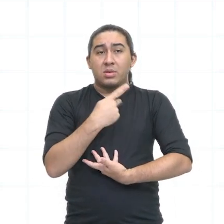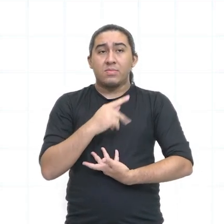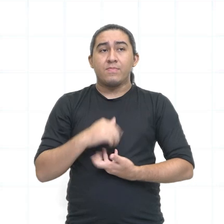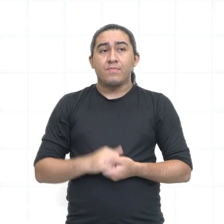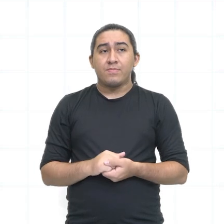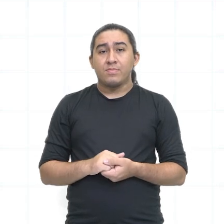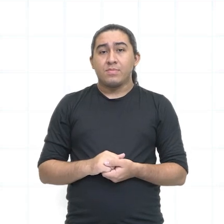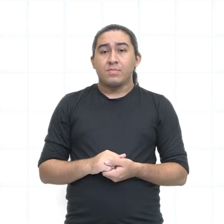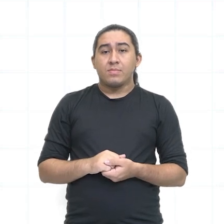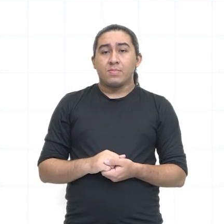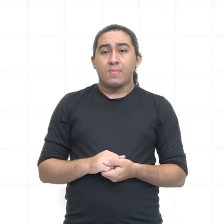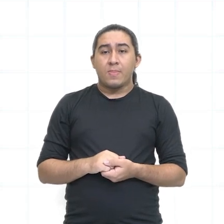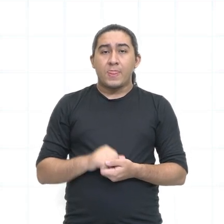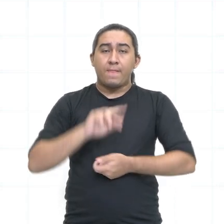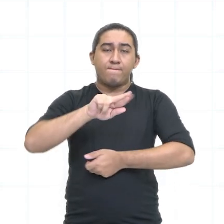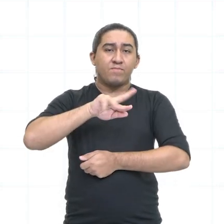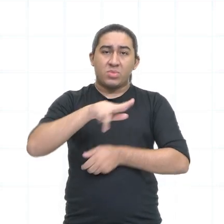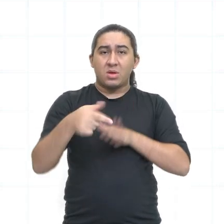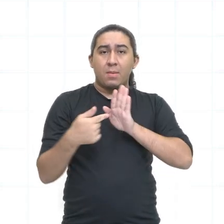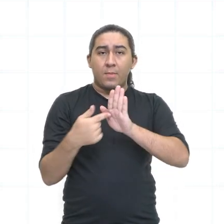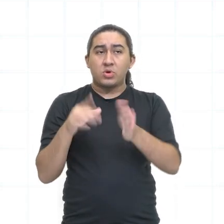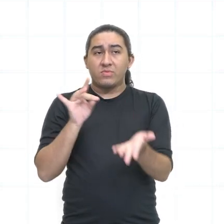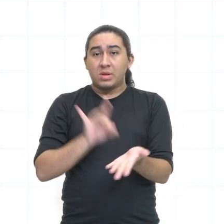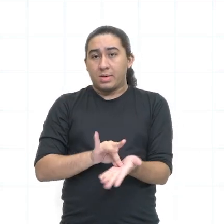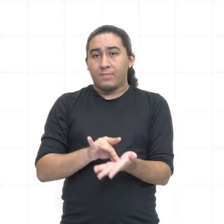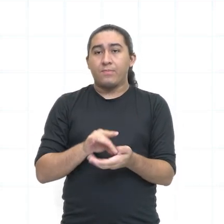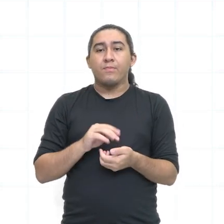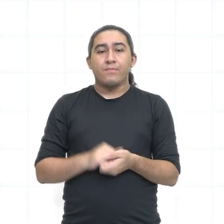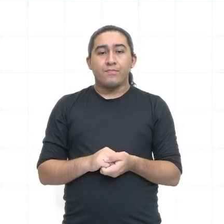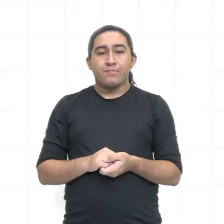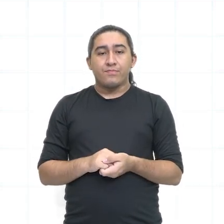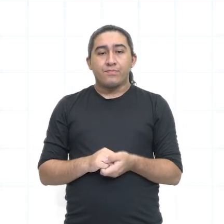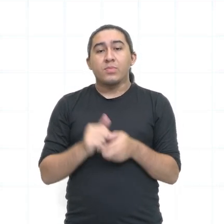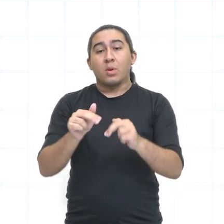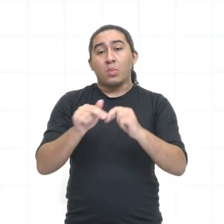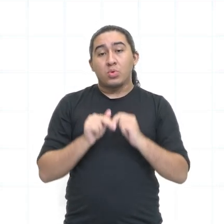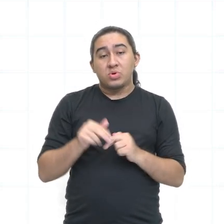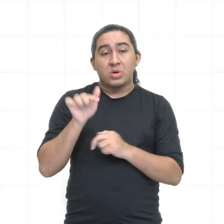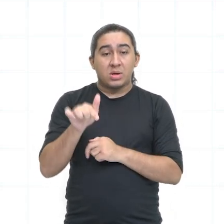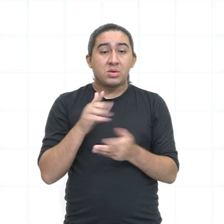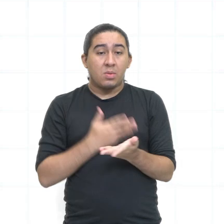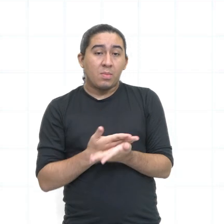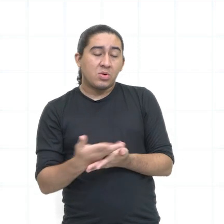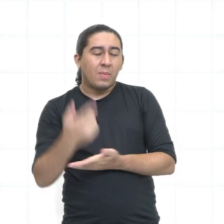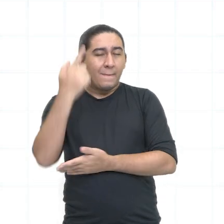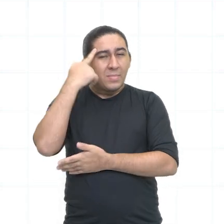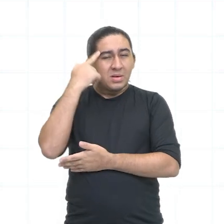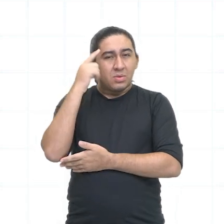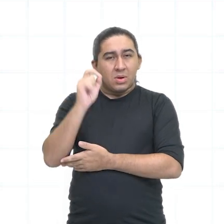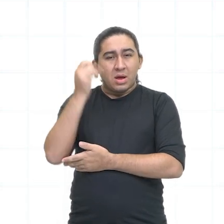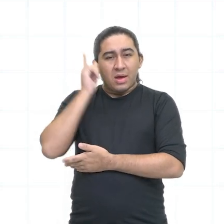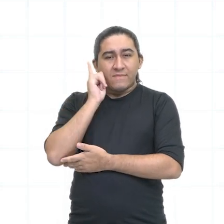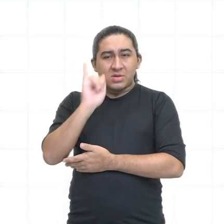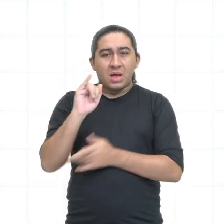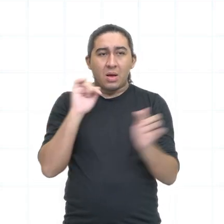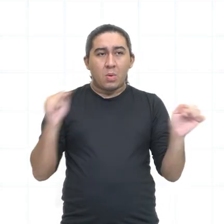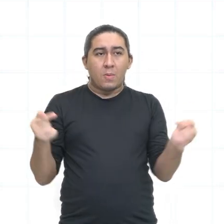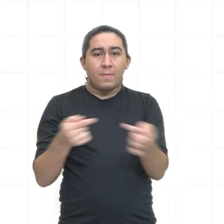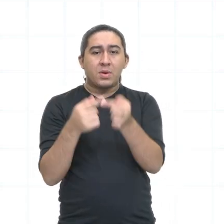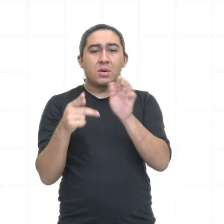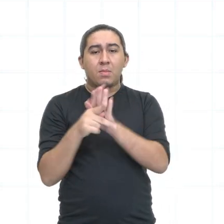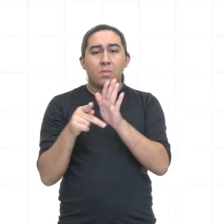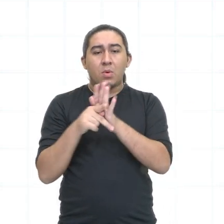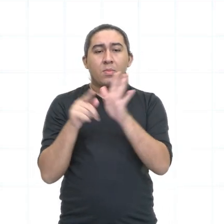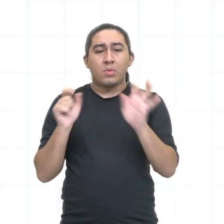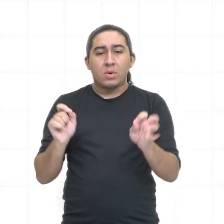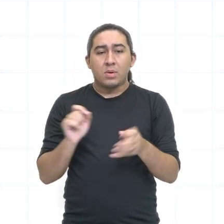está retratando ali a realidade. Então, a partir disso, os minimalistas tentaram evitar associações